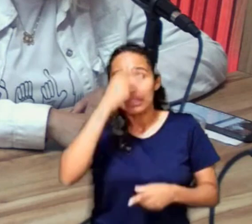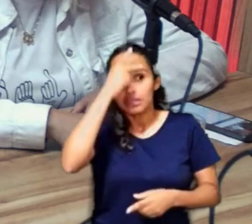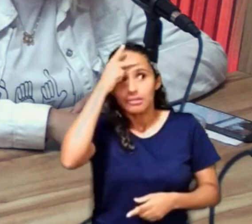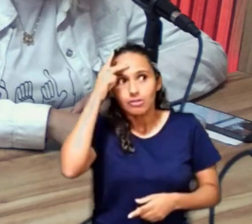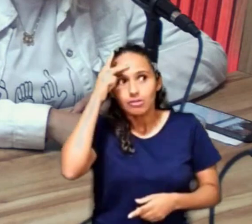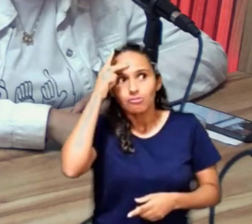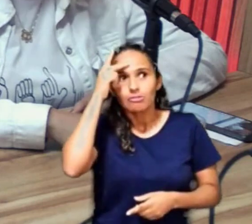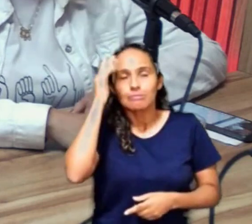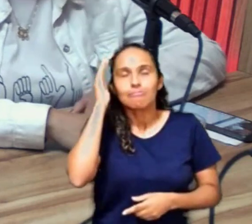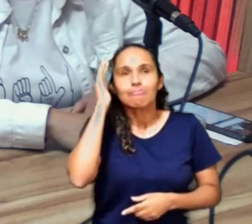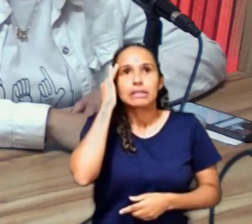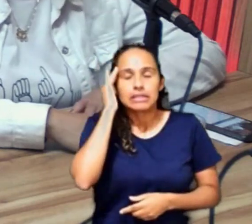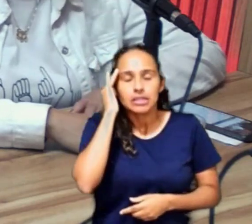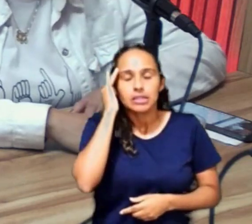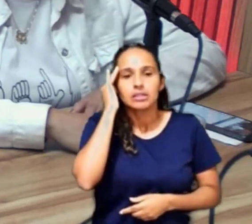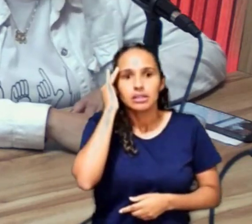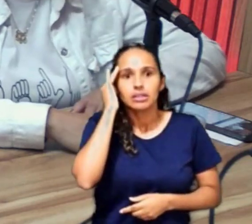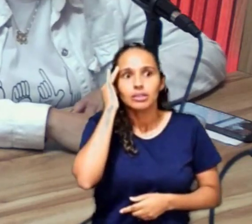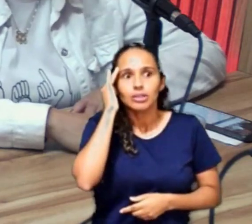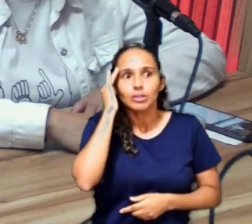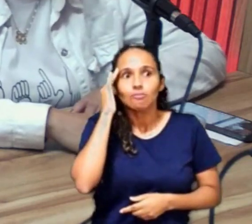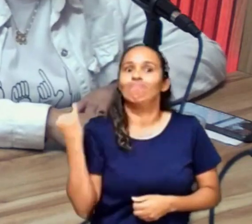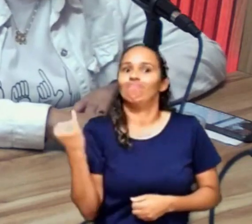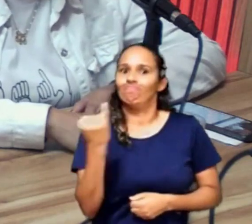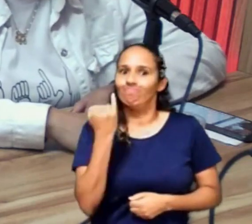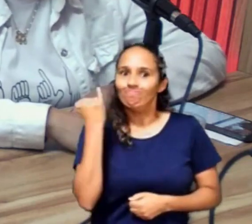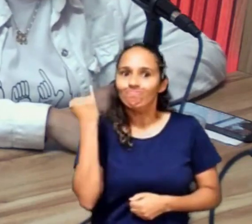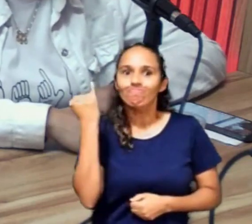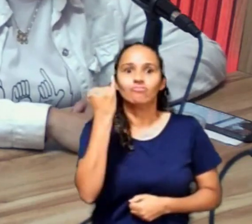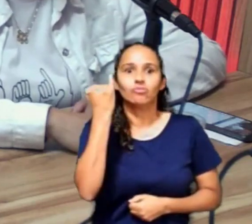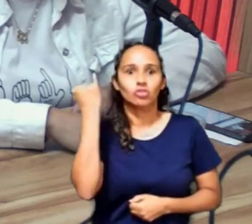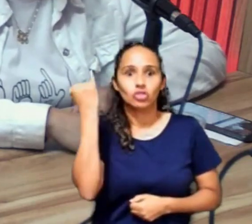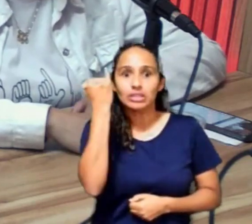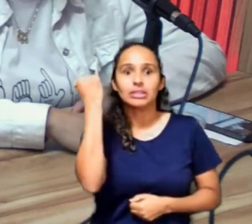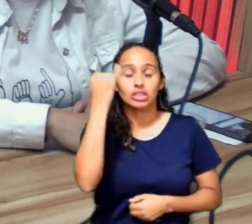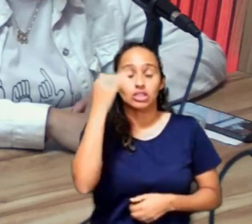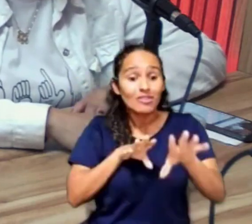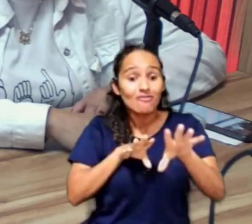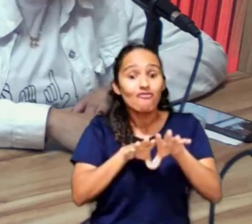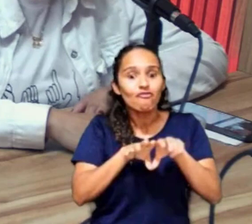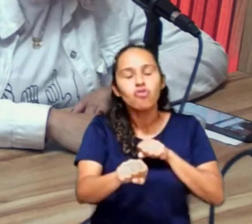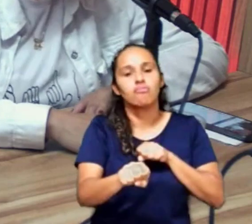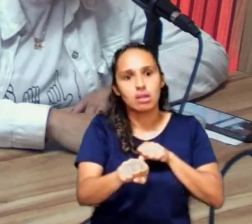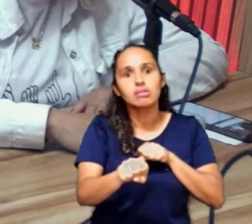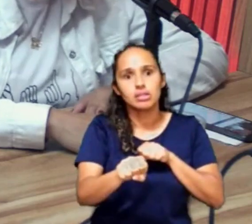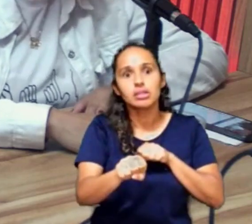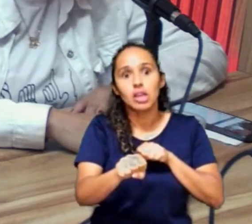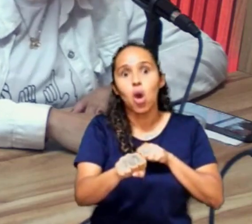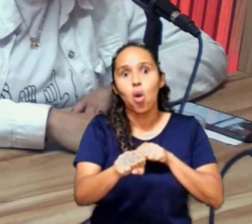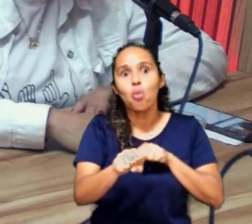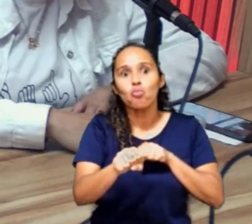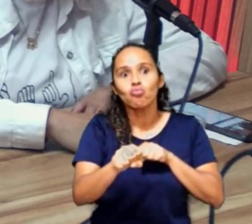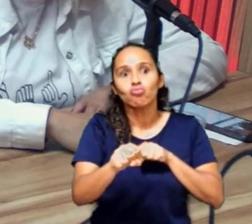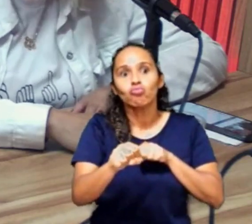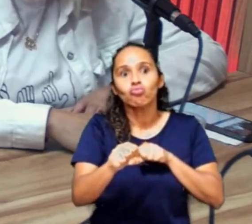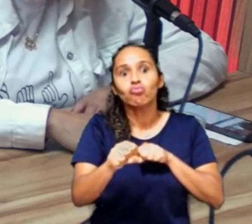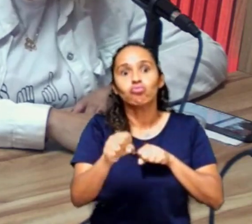é importante para a formação e é para a formação de um caráter, Exatamente. Sim, com